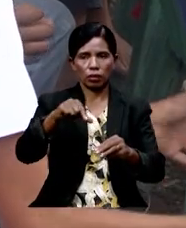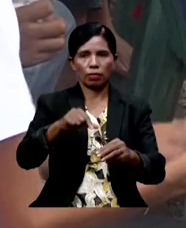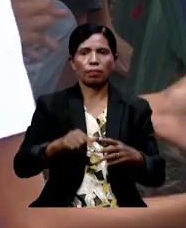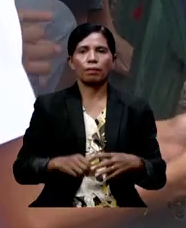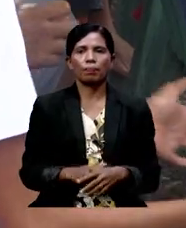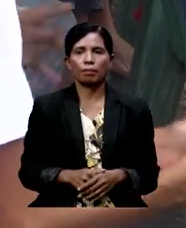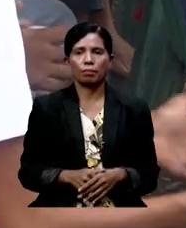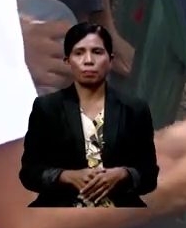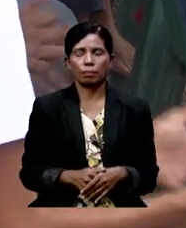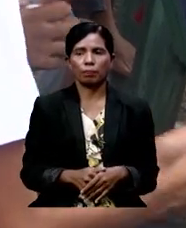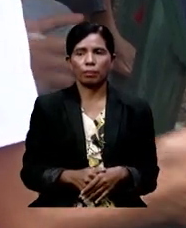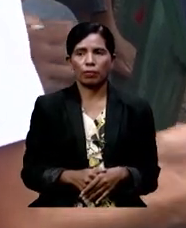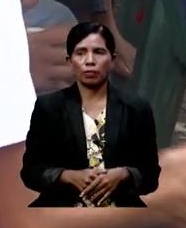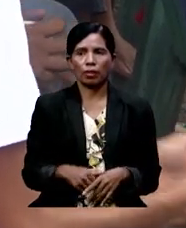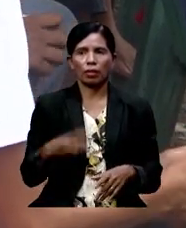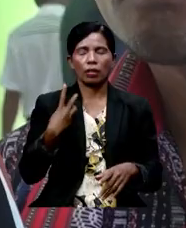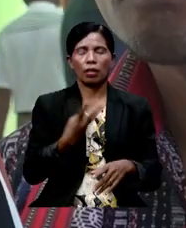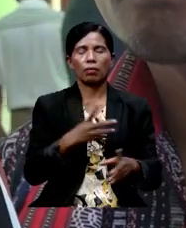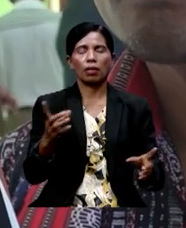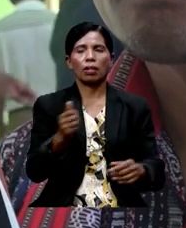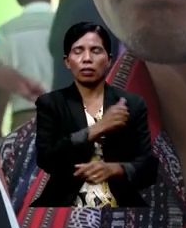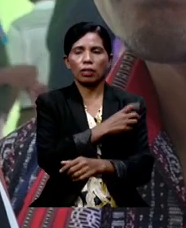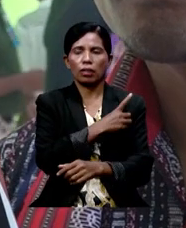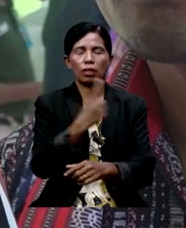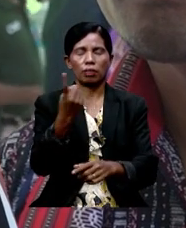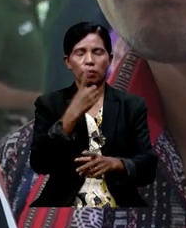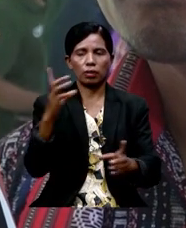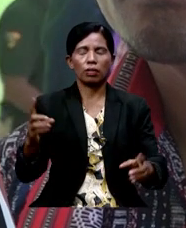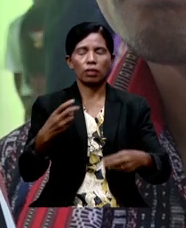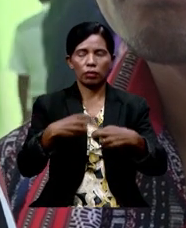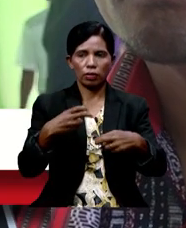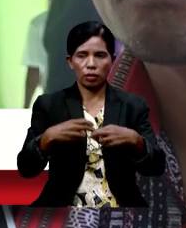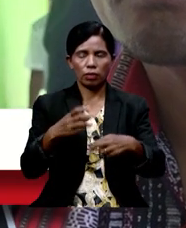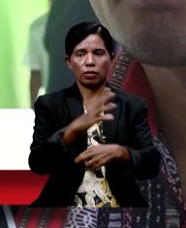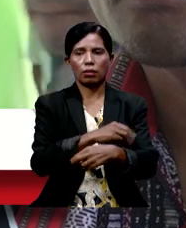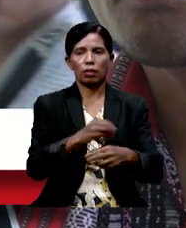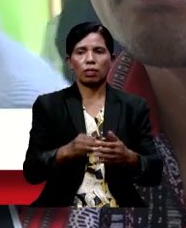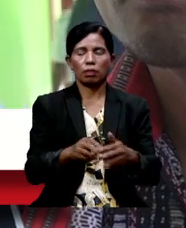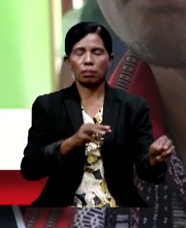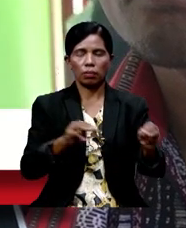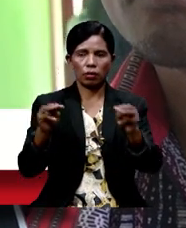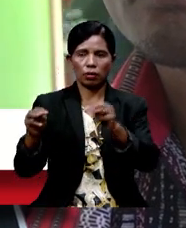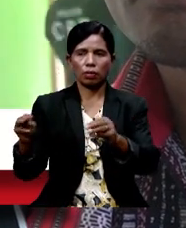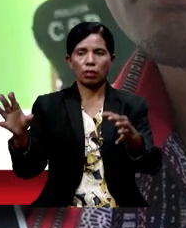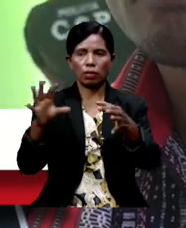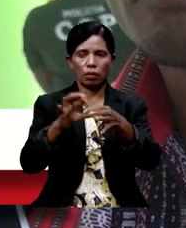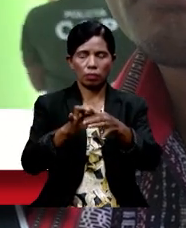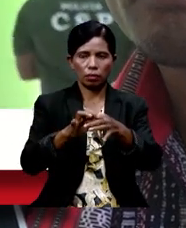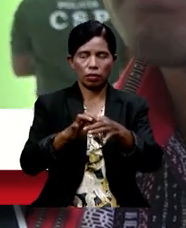na fatin mas bem a gente lá fatin asoro ia dificuldade de mobilização kata liga ba